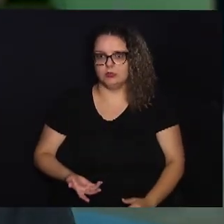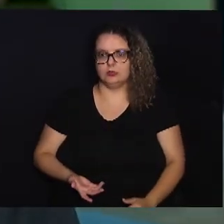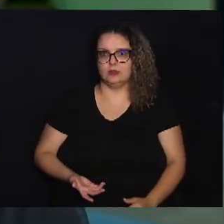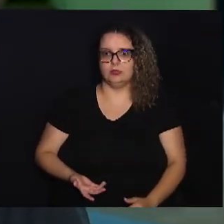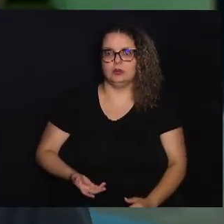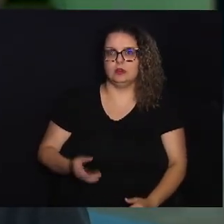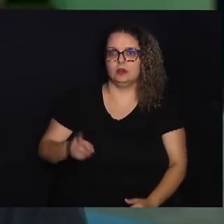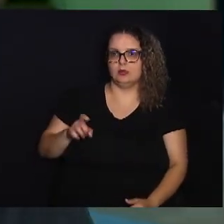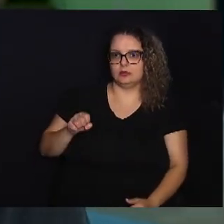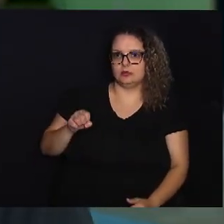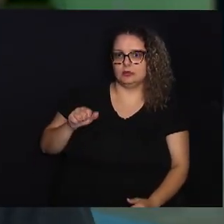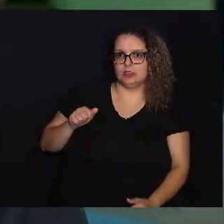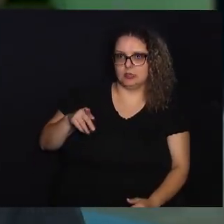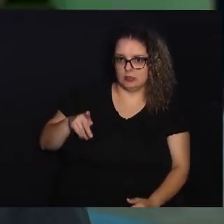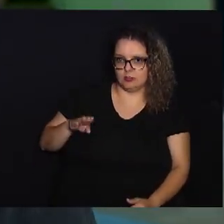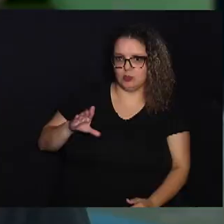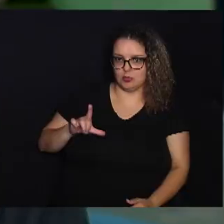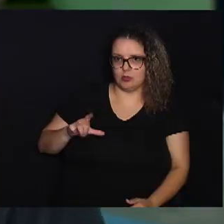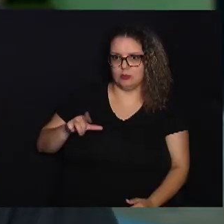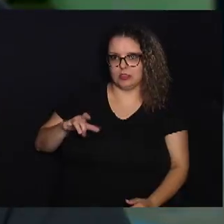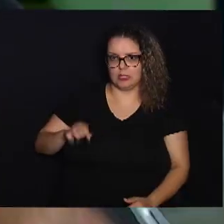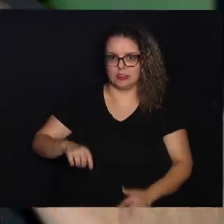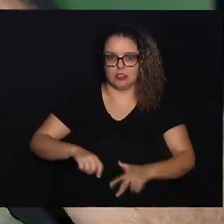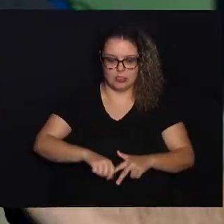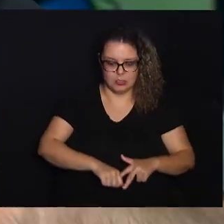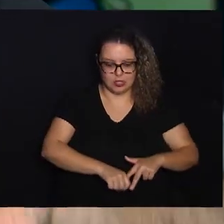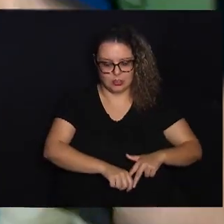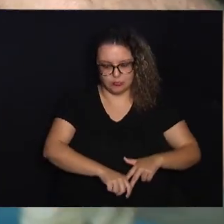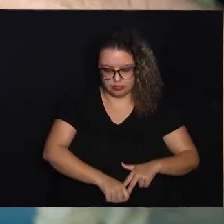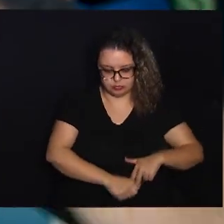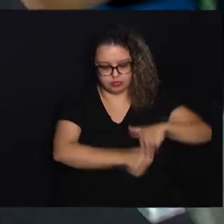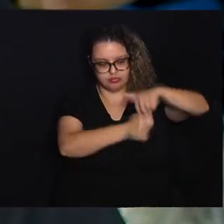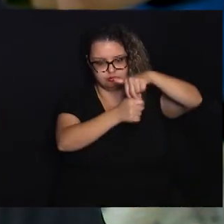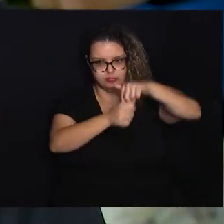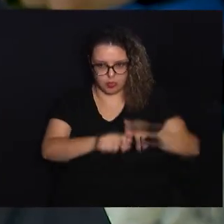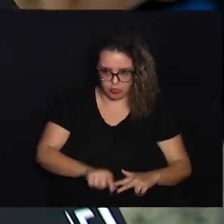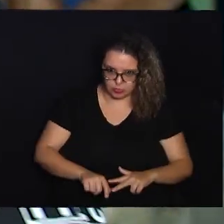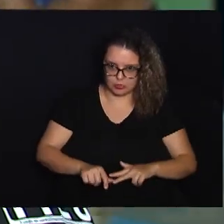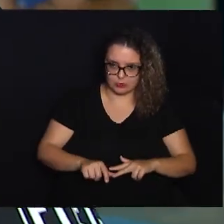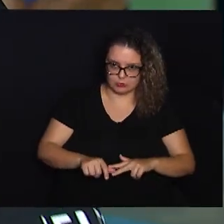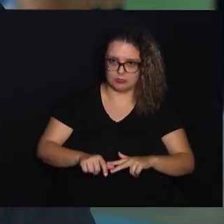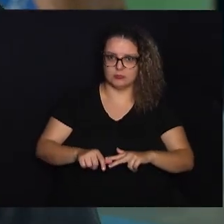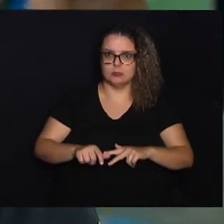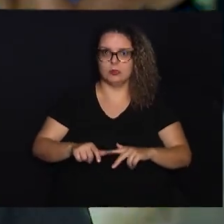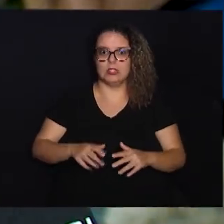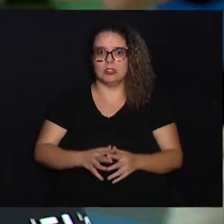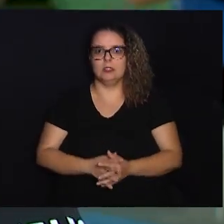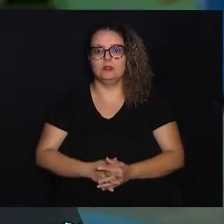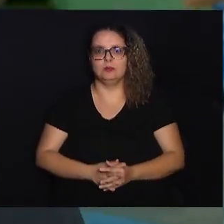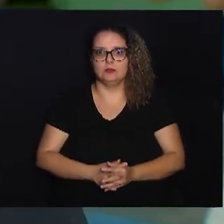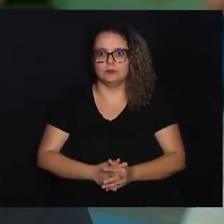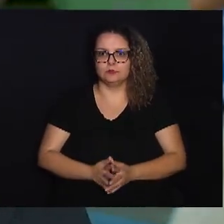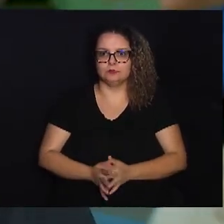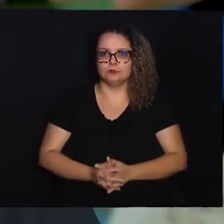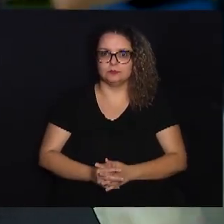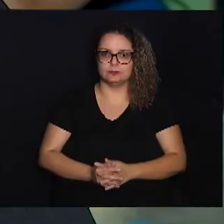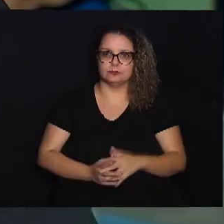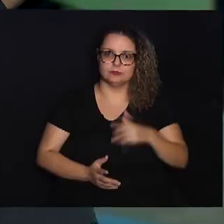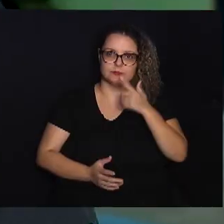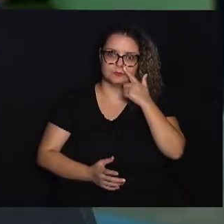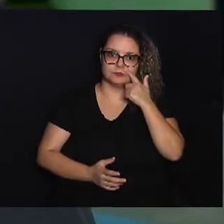tem o double leg, né, que você levanta o oponente sobre as duas pernas e joga ele pro